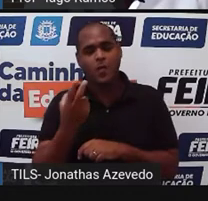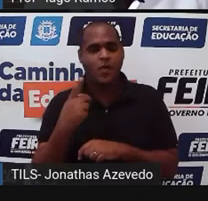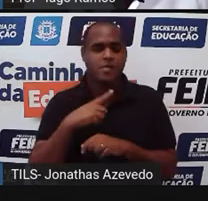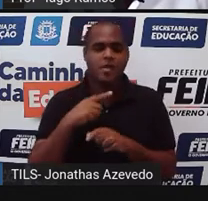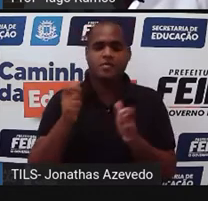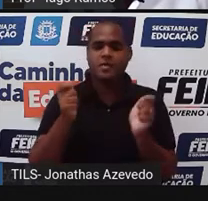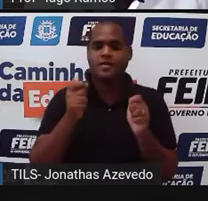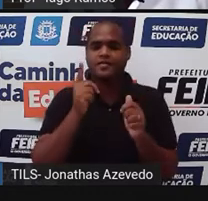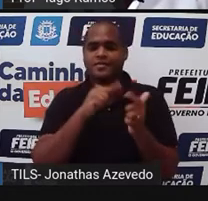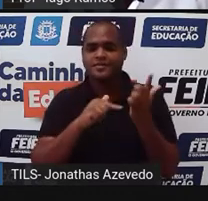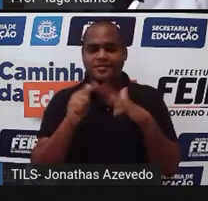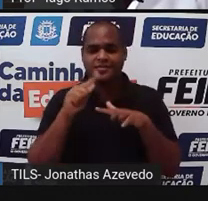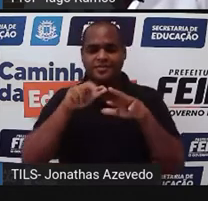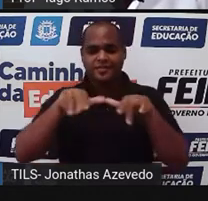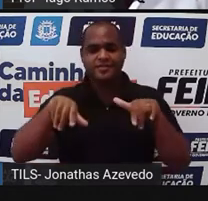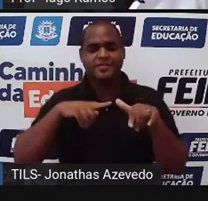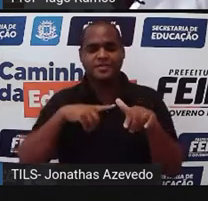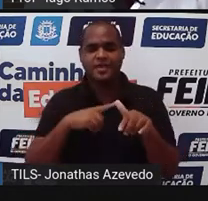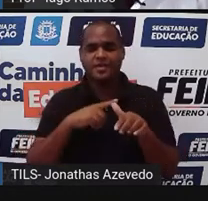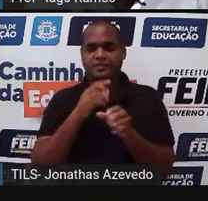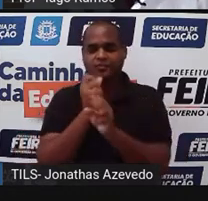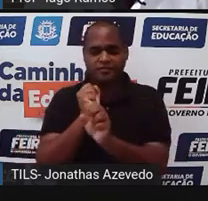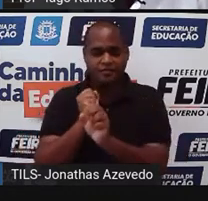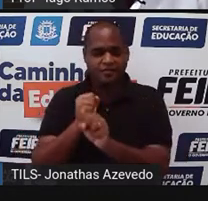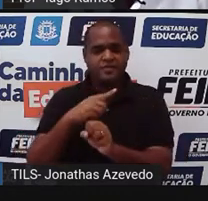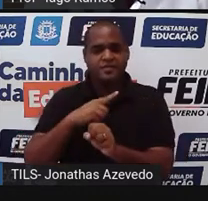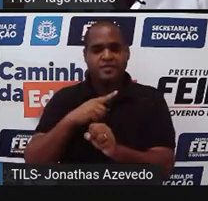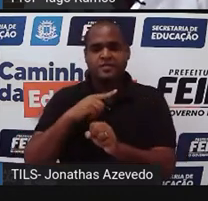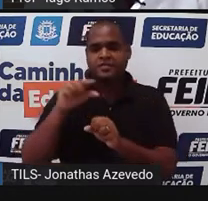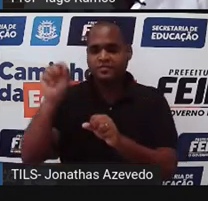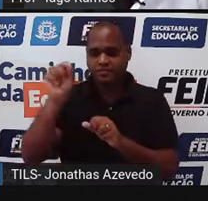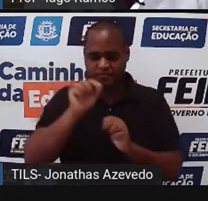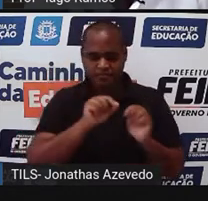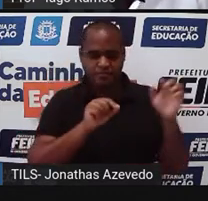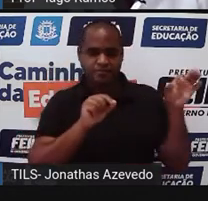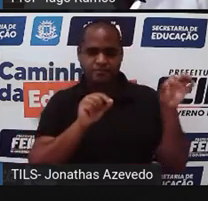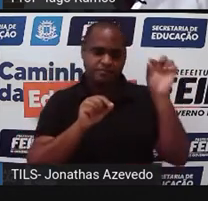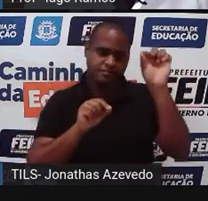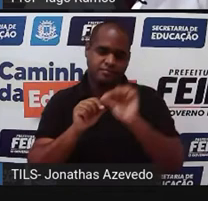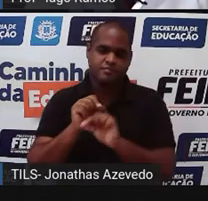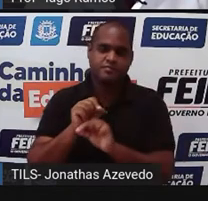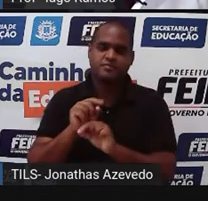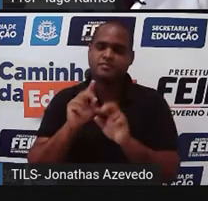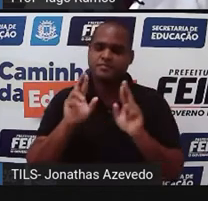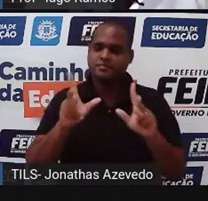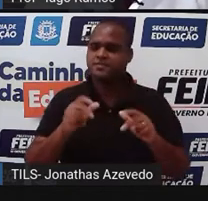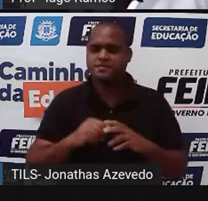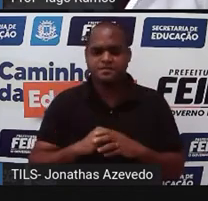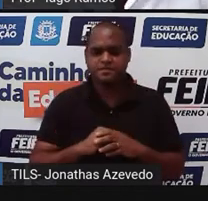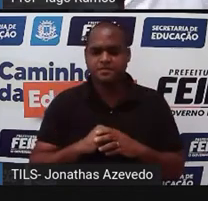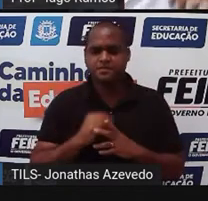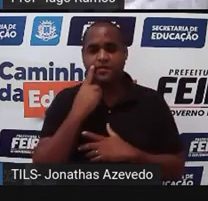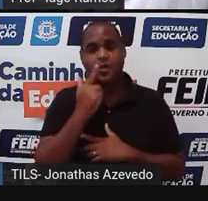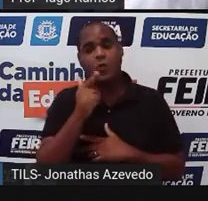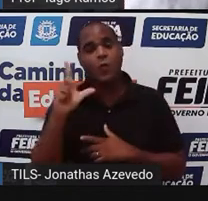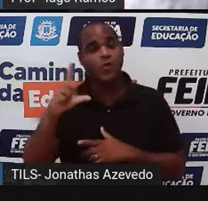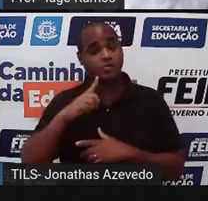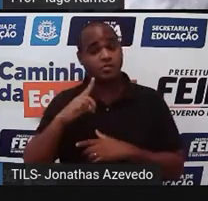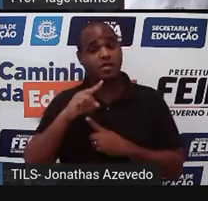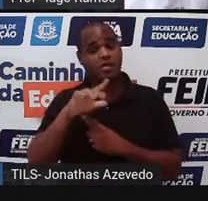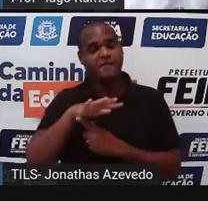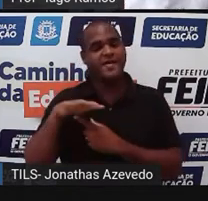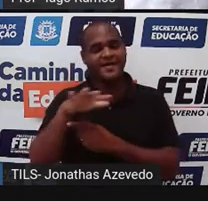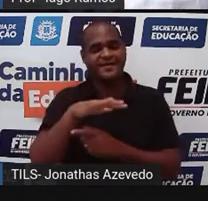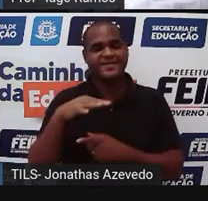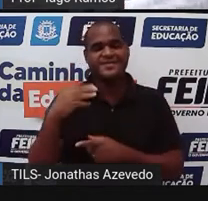que a gente tem nesse quadrilátero da das diagonais certo e a outra forma de calcular uma outra